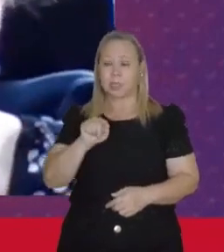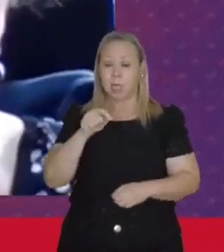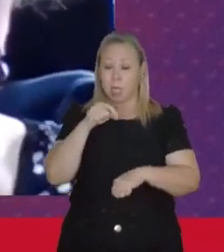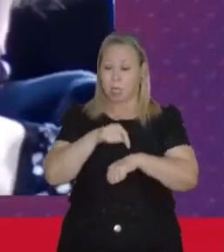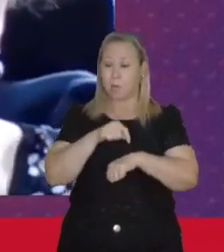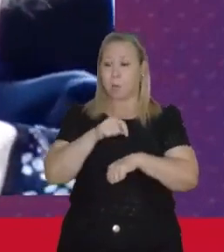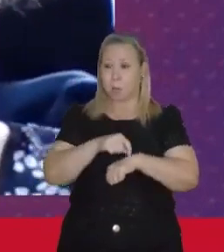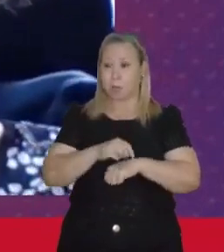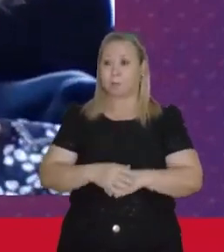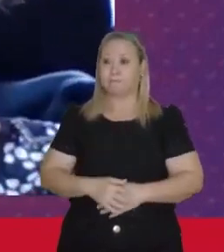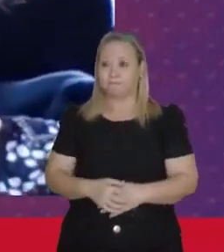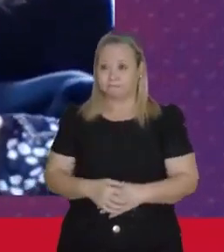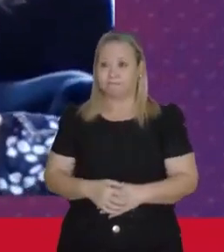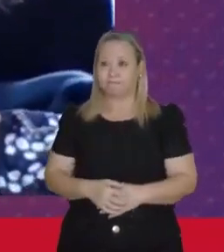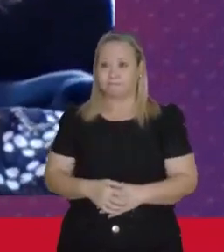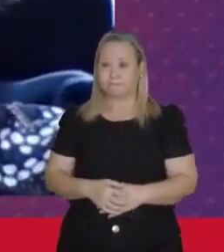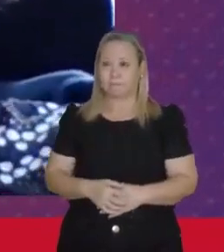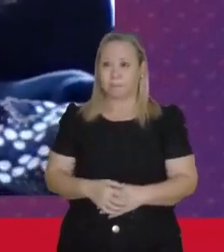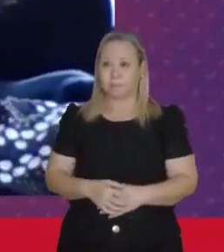momento.